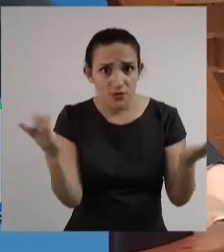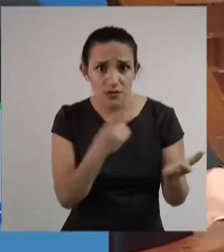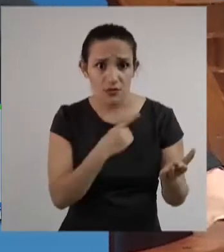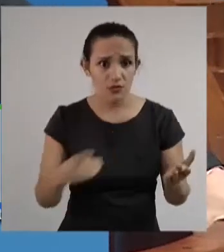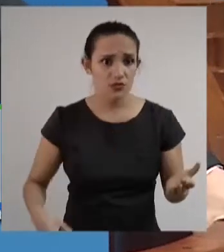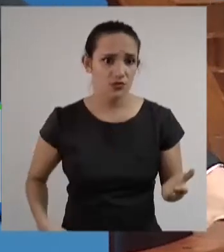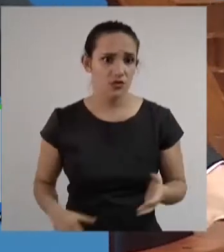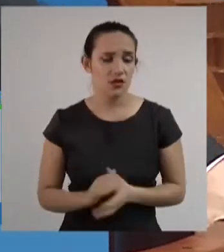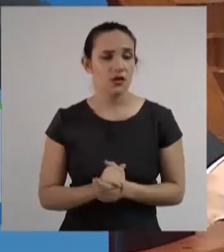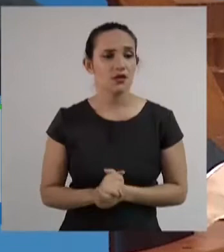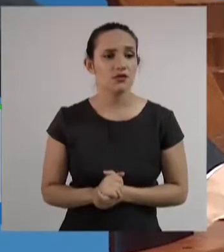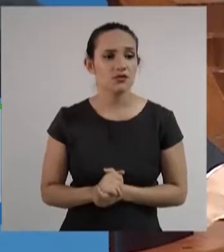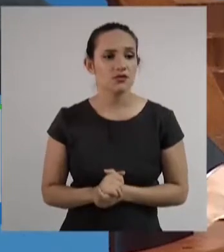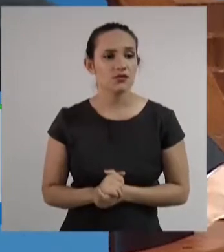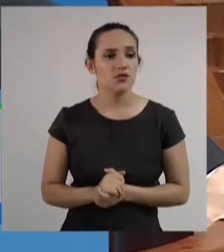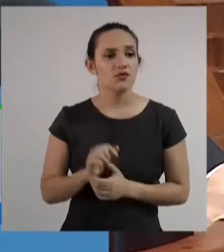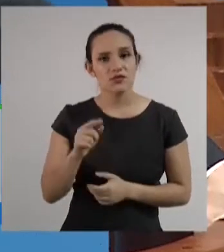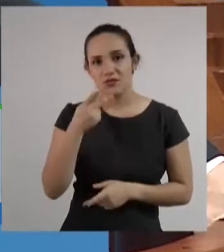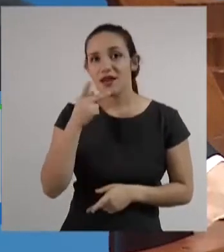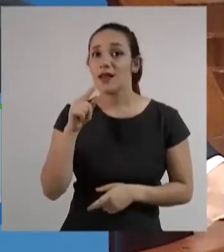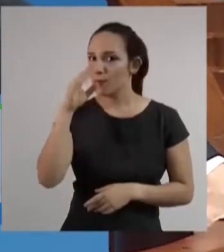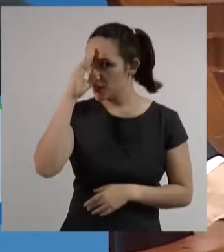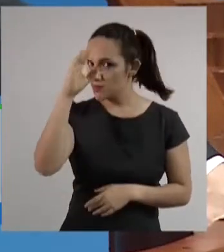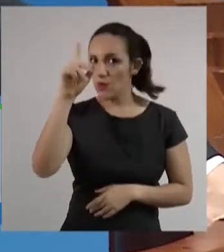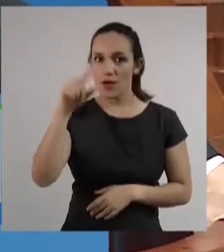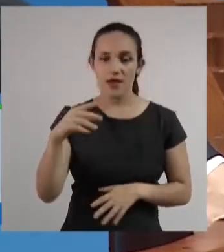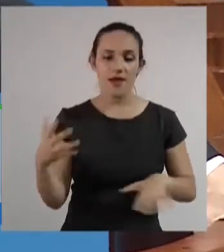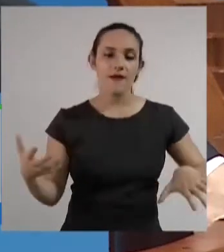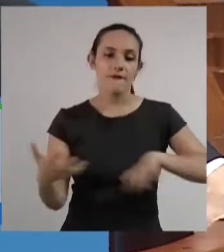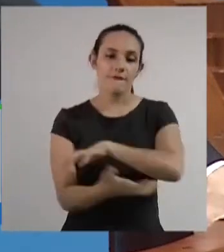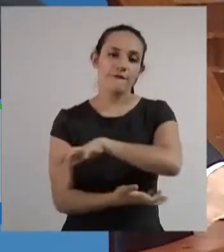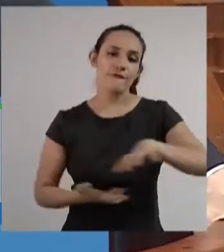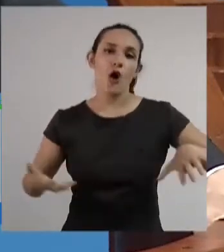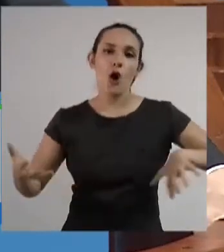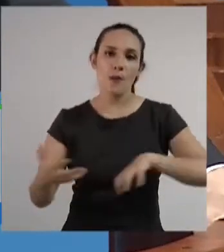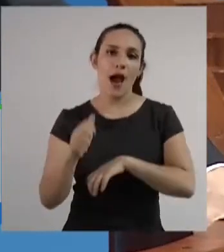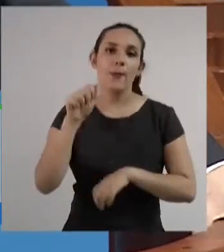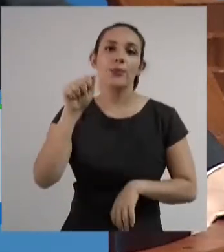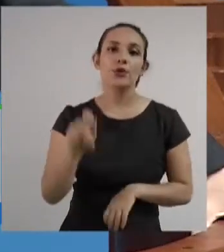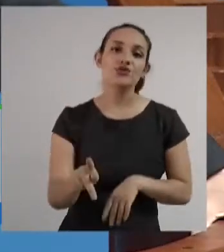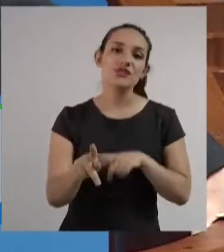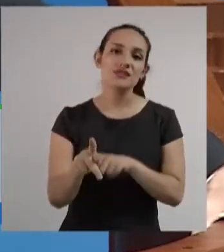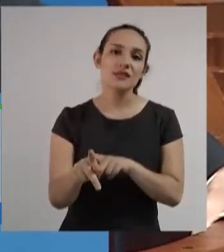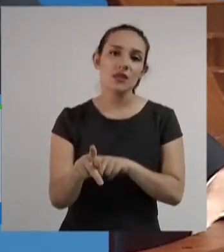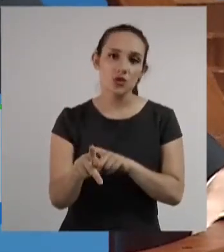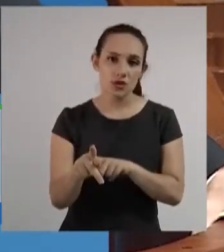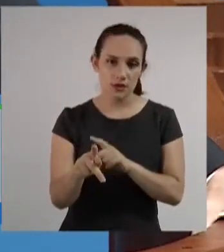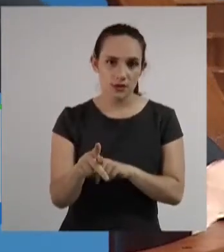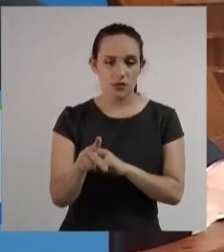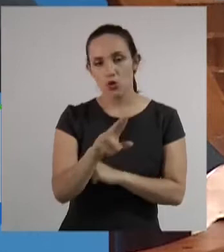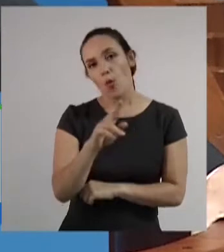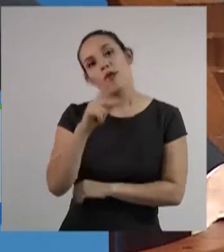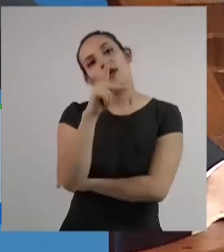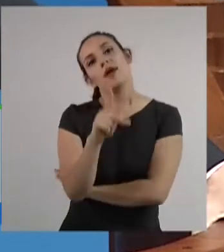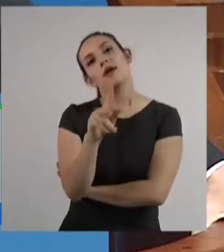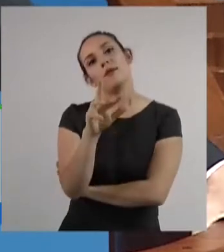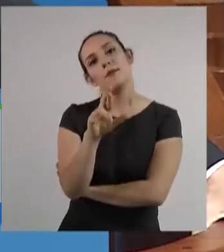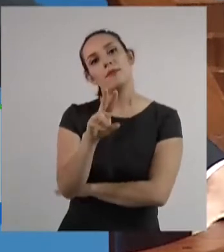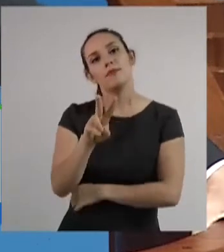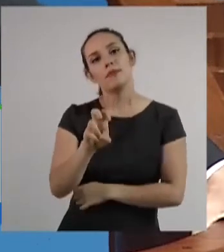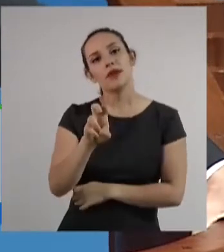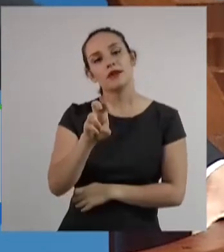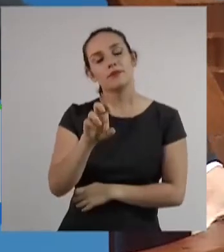das prioridades é a reforma da Previdência. E aí ontem eu participei de um